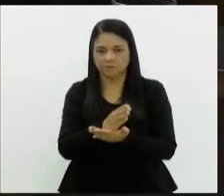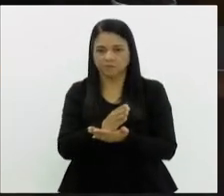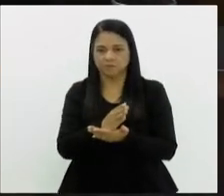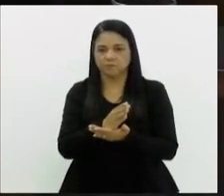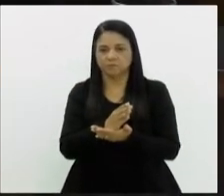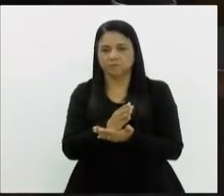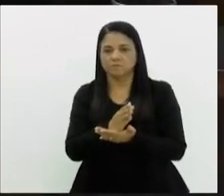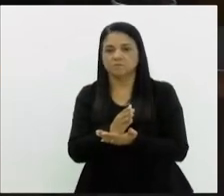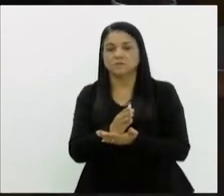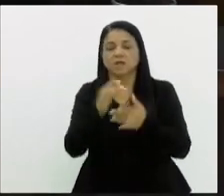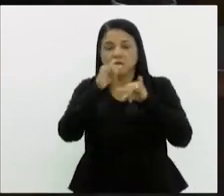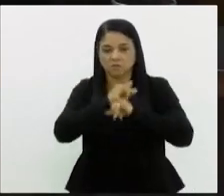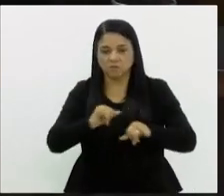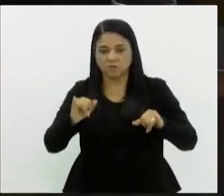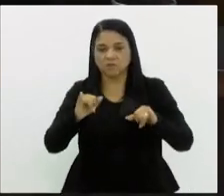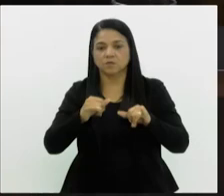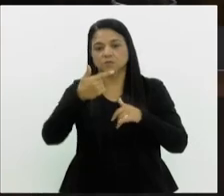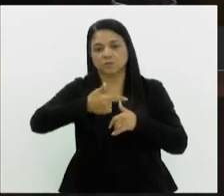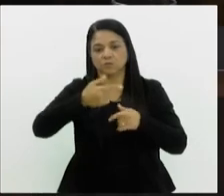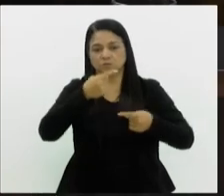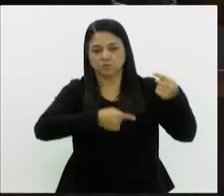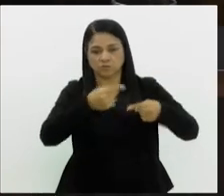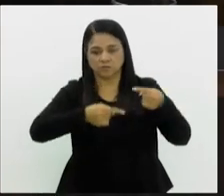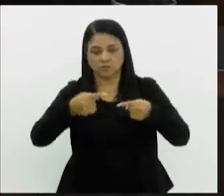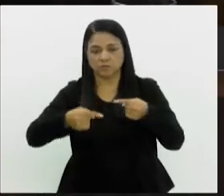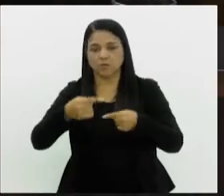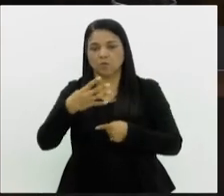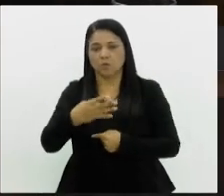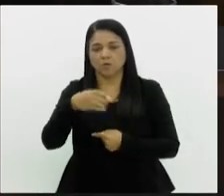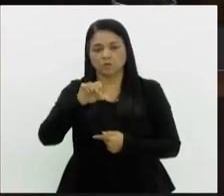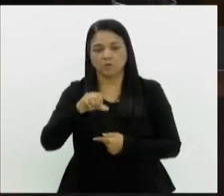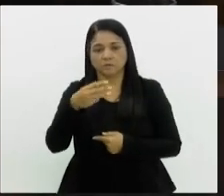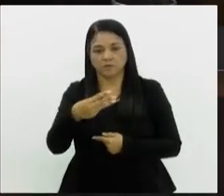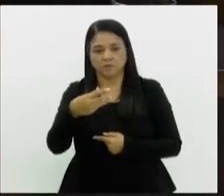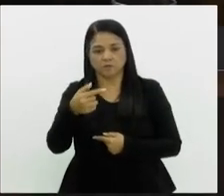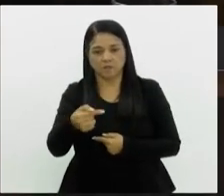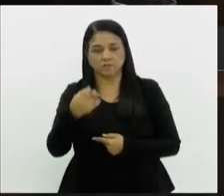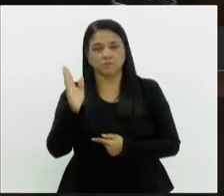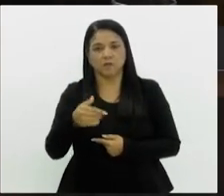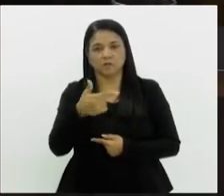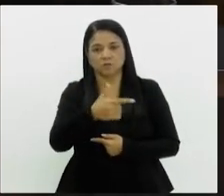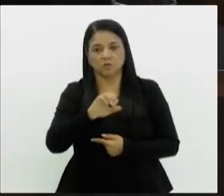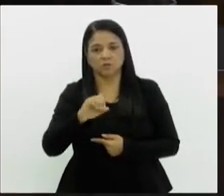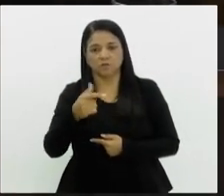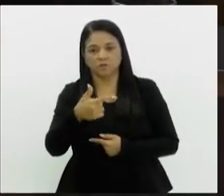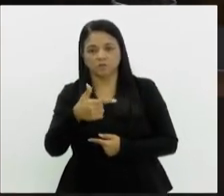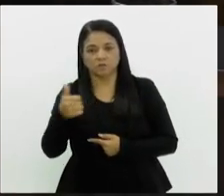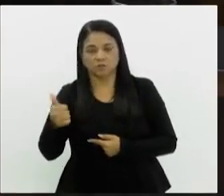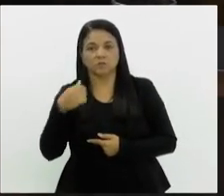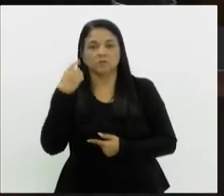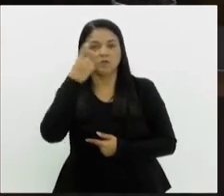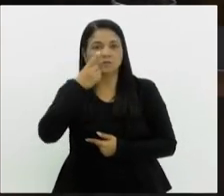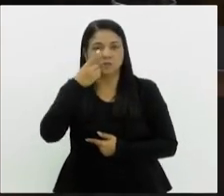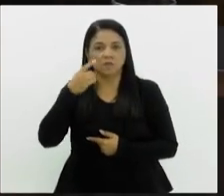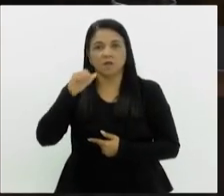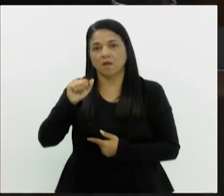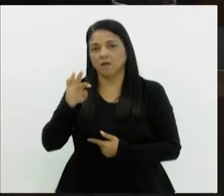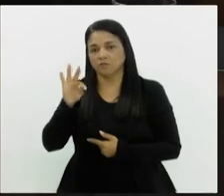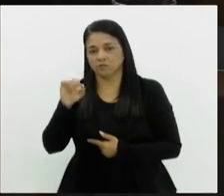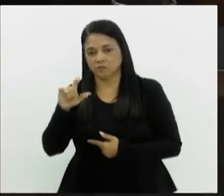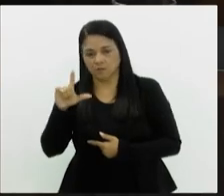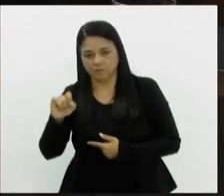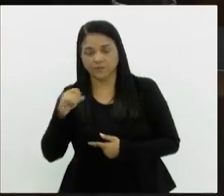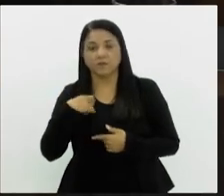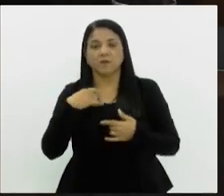aprovado. Anuncio, em segunda discussão, projeto de lei número 4937, de 2021, de autoria do deputado Átila Nunes,